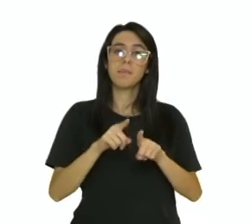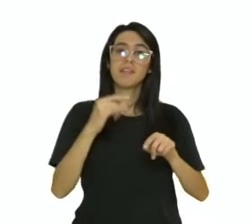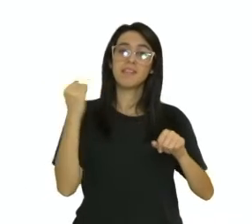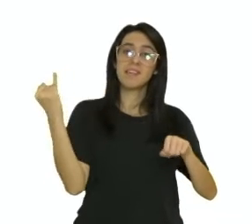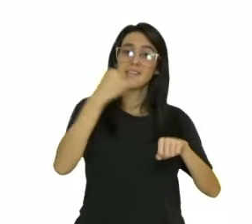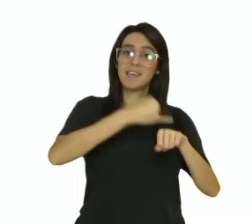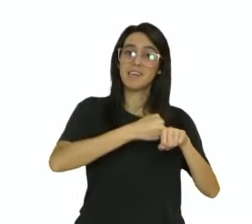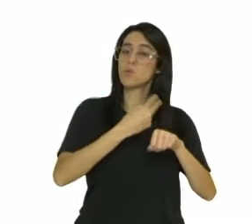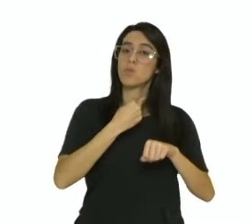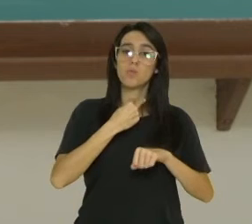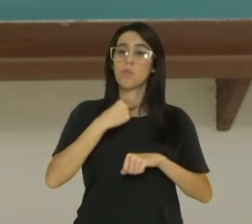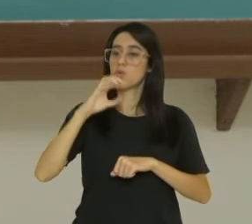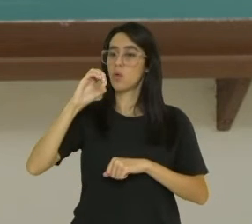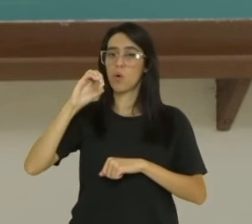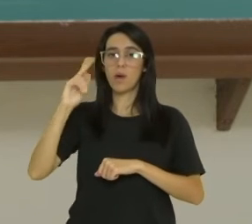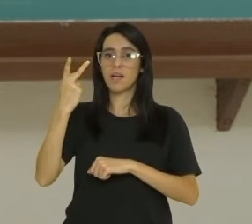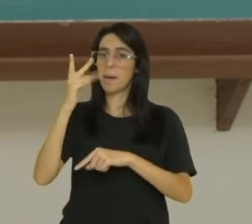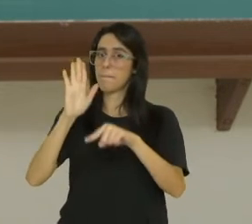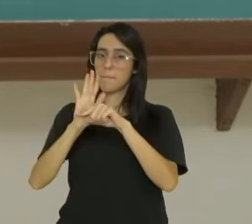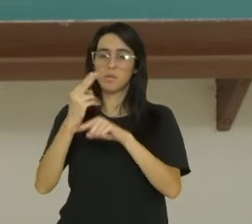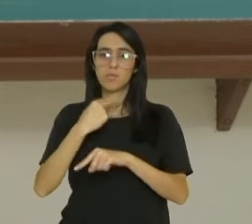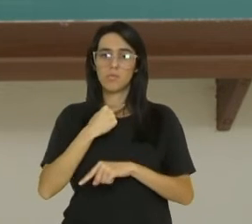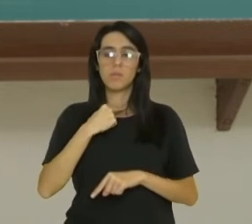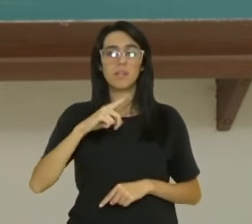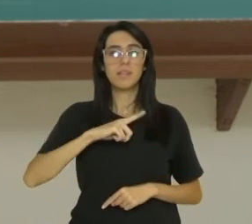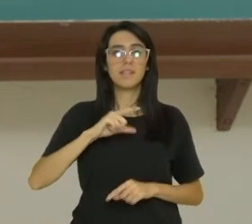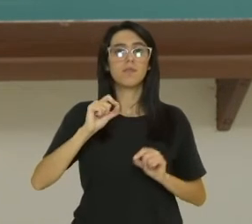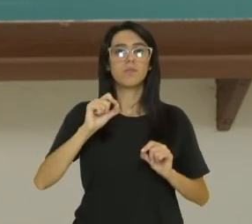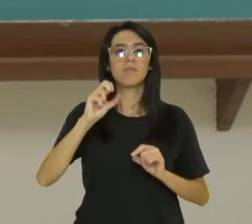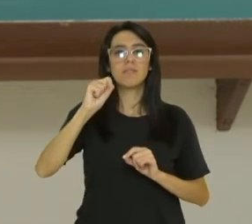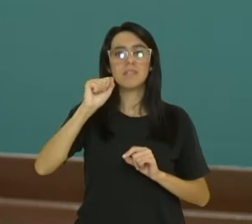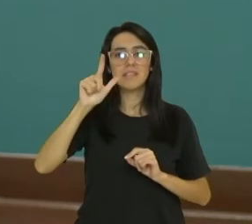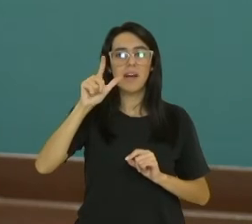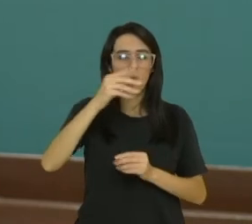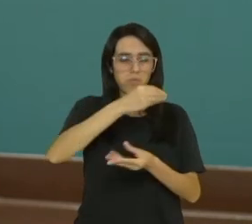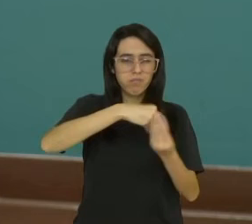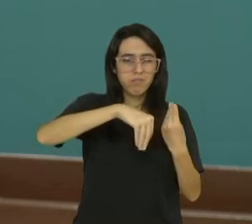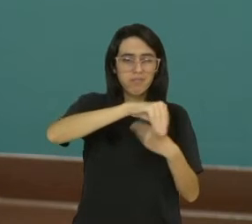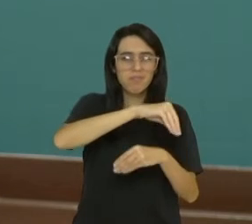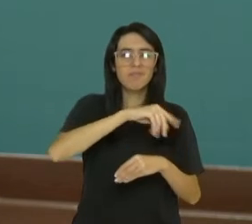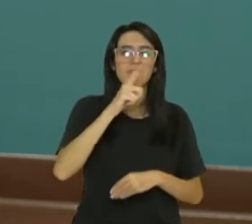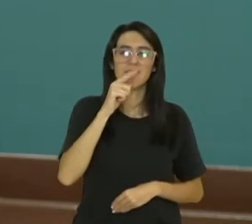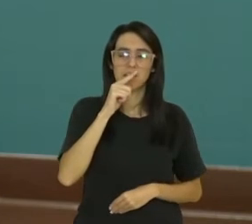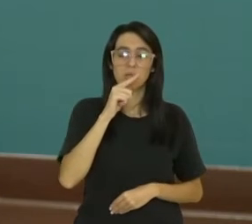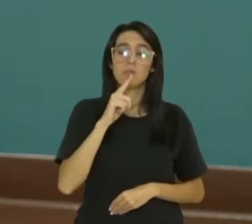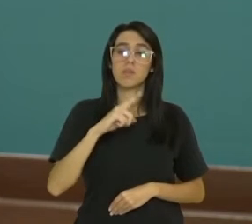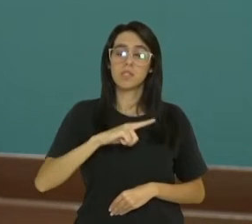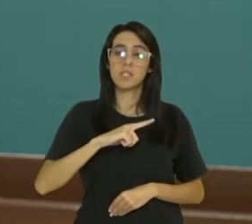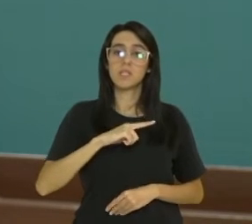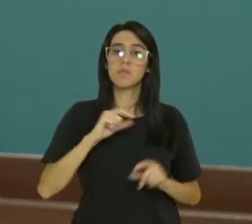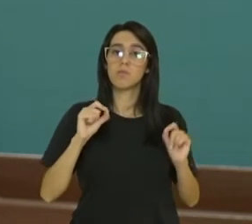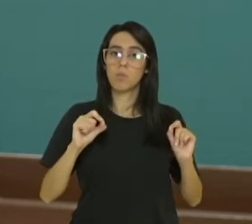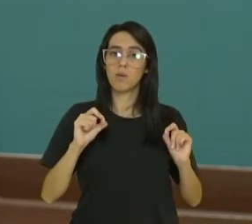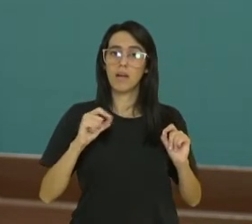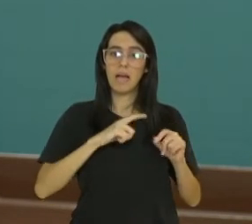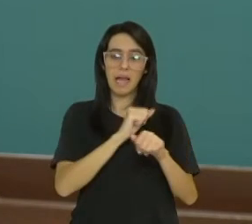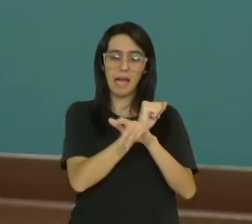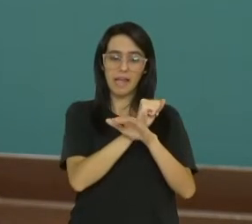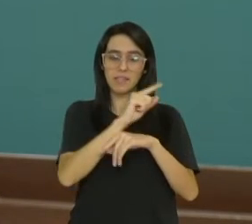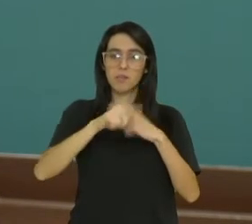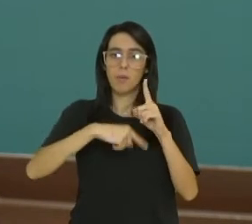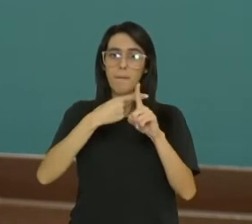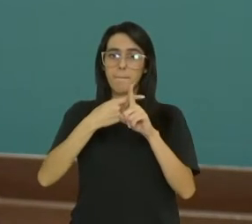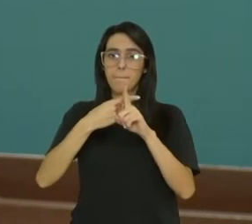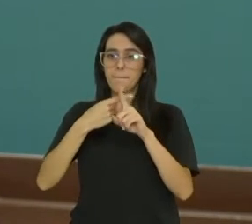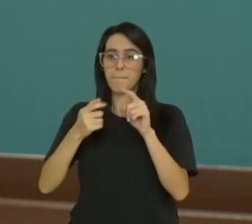partir da reação de neutralização ou de salificação. E aí, de maneira genérica, a reação de neutralização, ácido mais